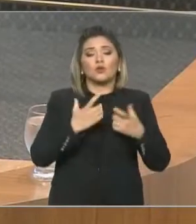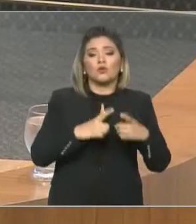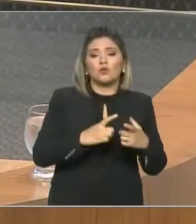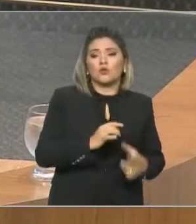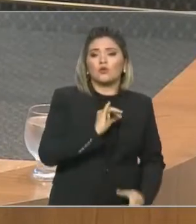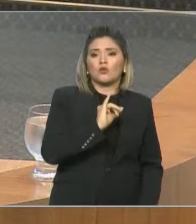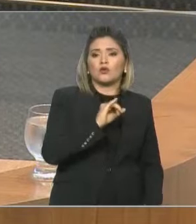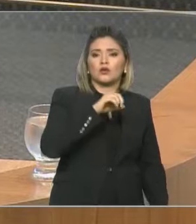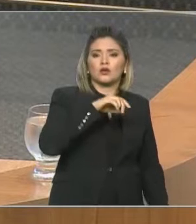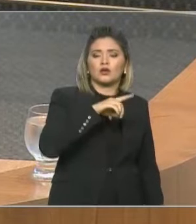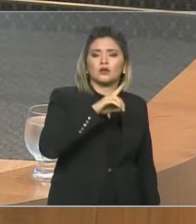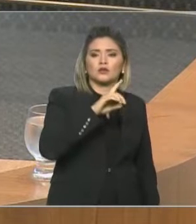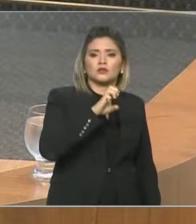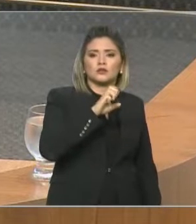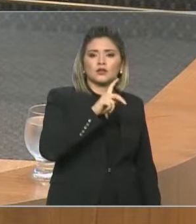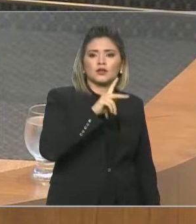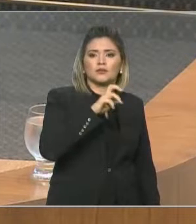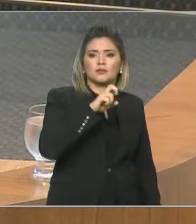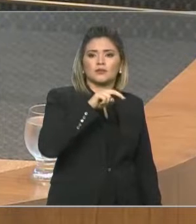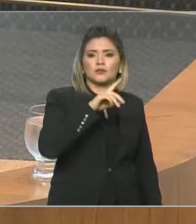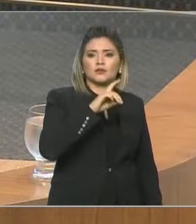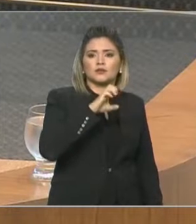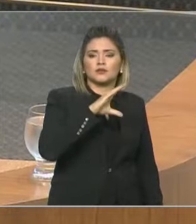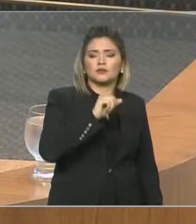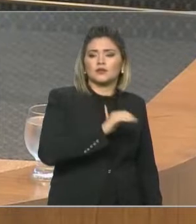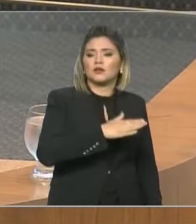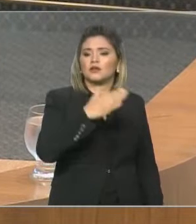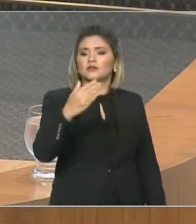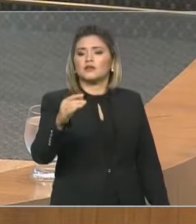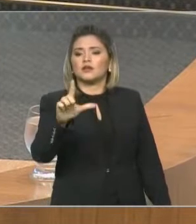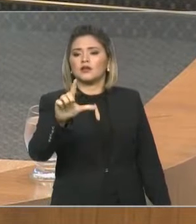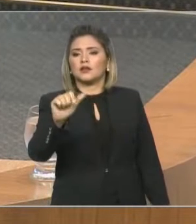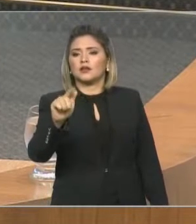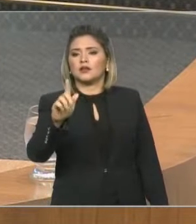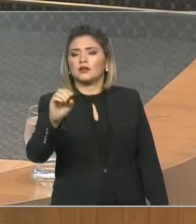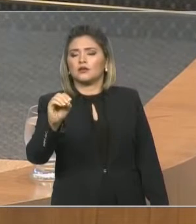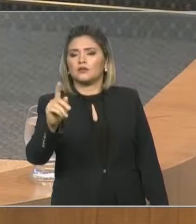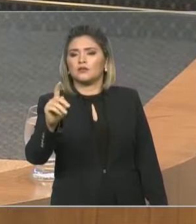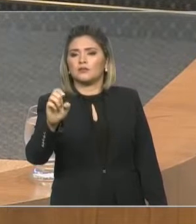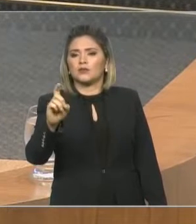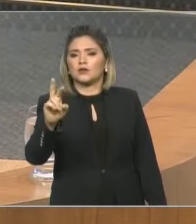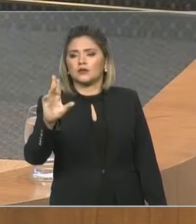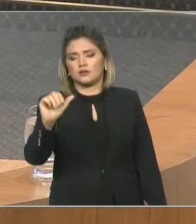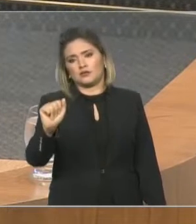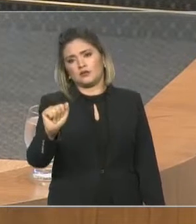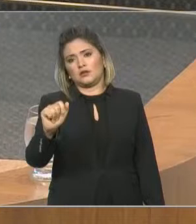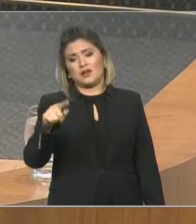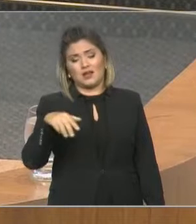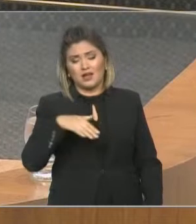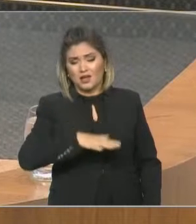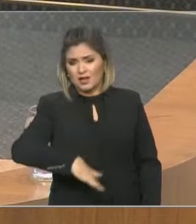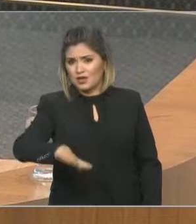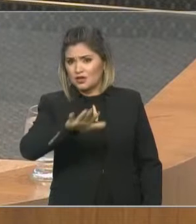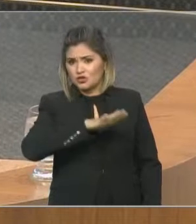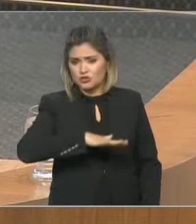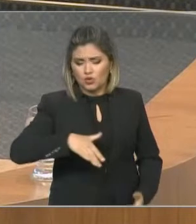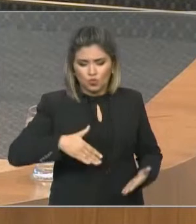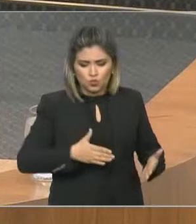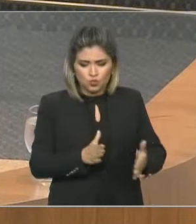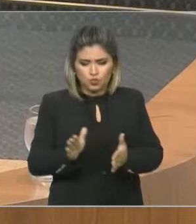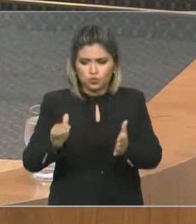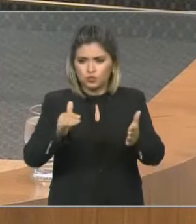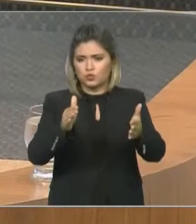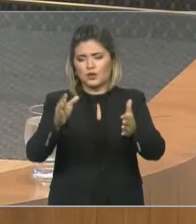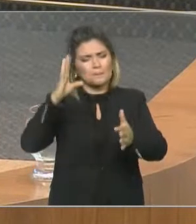motos, caminhões, ônibus, todo de uma região, pode-se dizer que é a veia